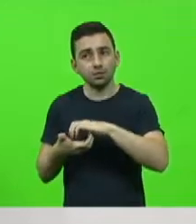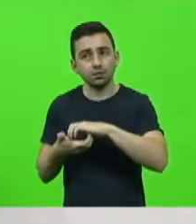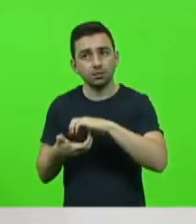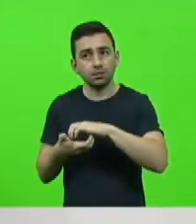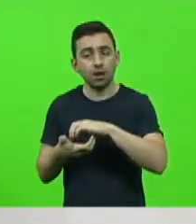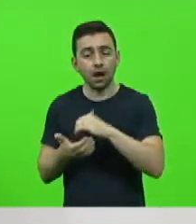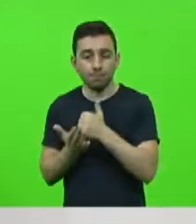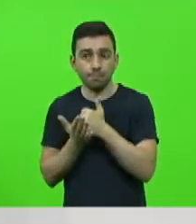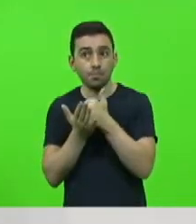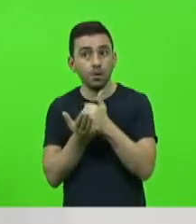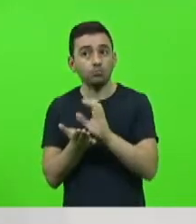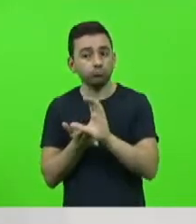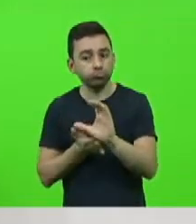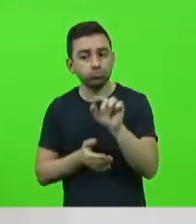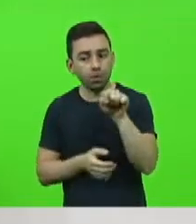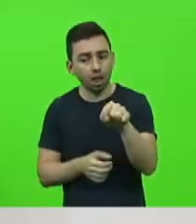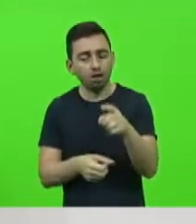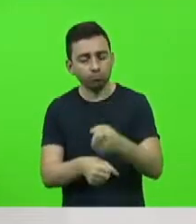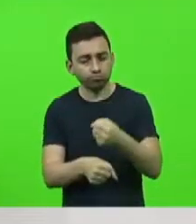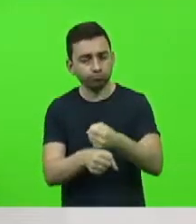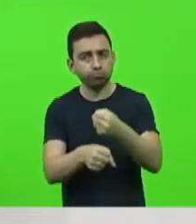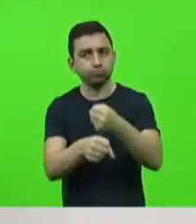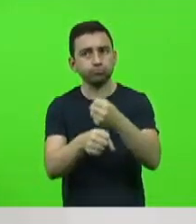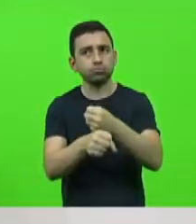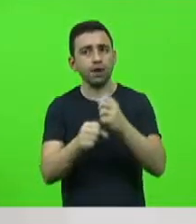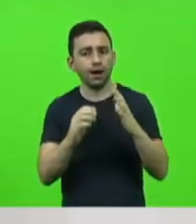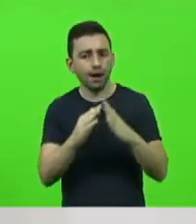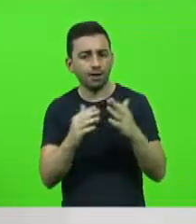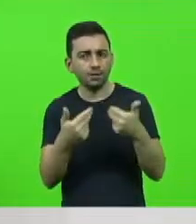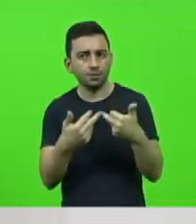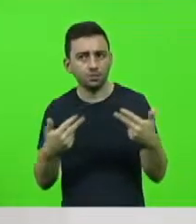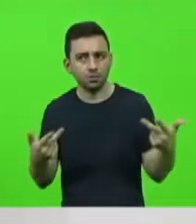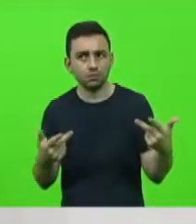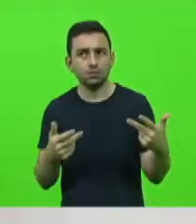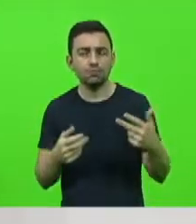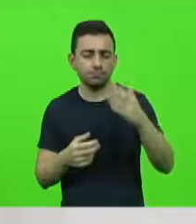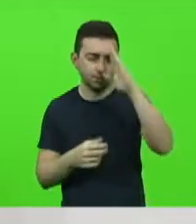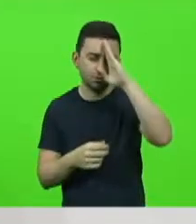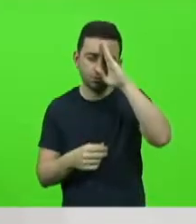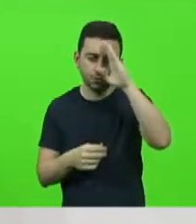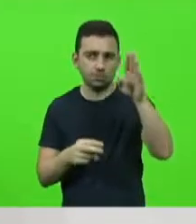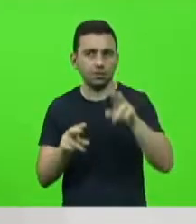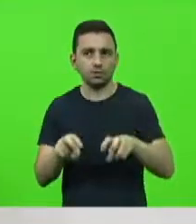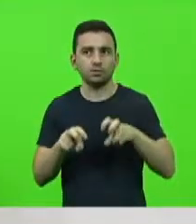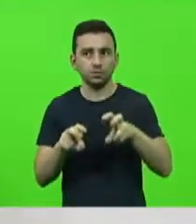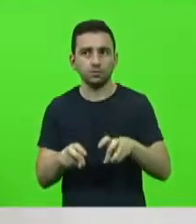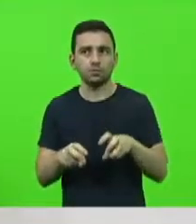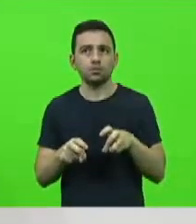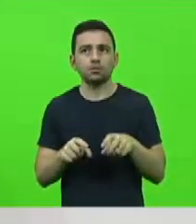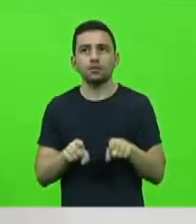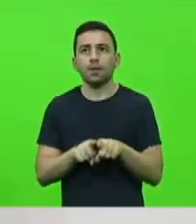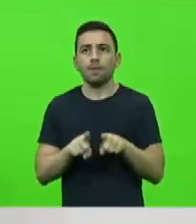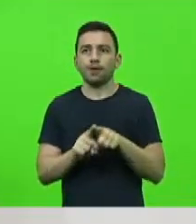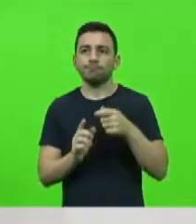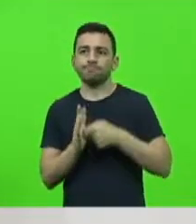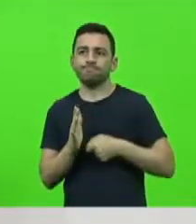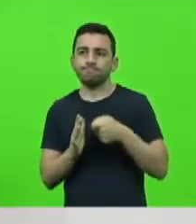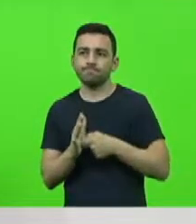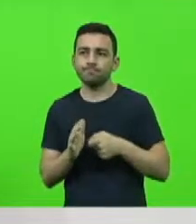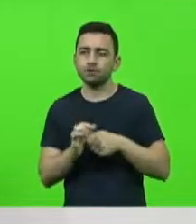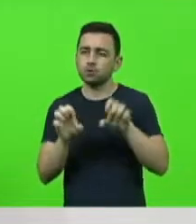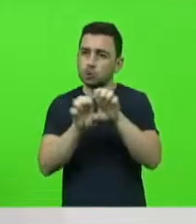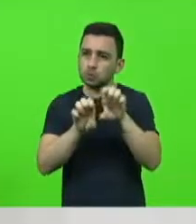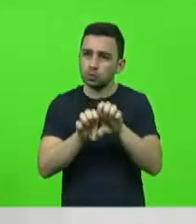de recursos para a reconstrução das propriedades, especialmente da nossa agricultura familiar. Cobramos a reestruturação do SAMU,